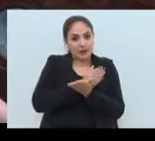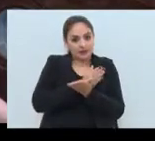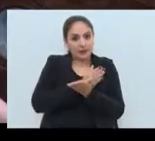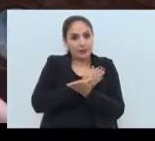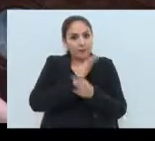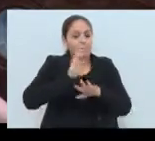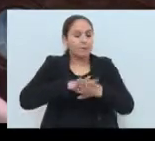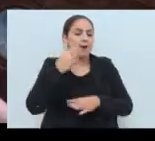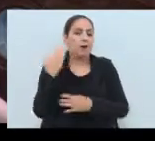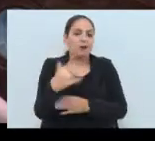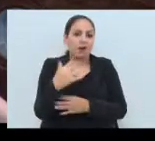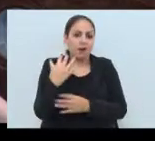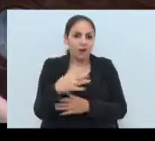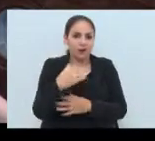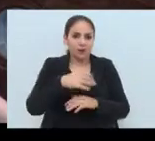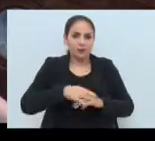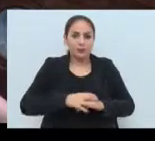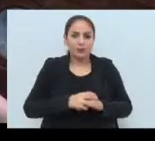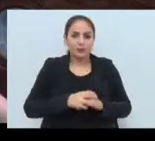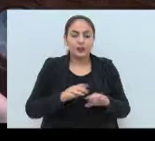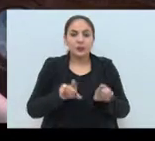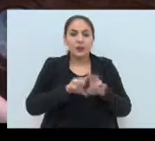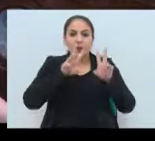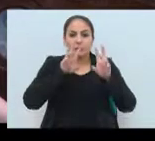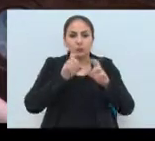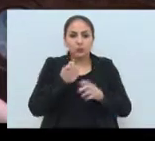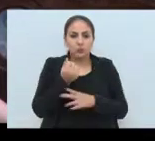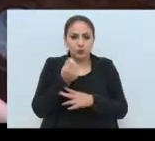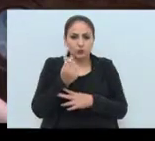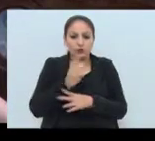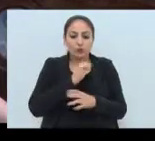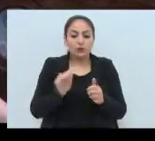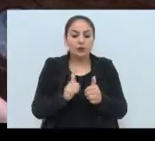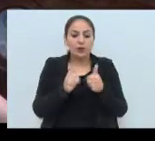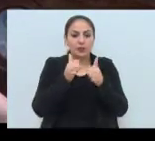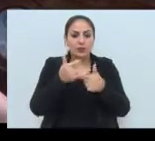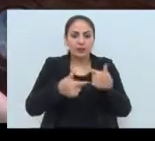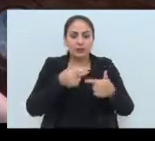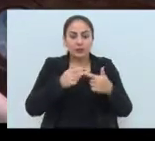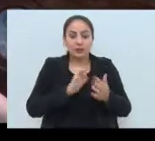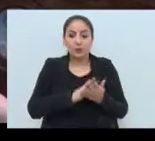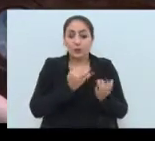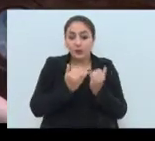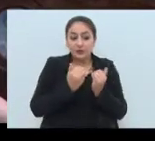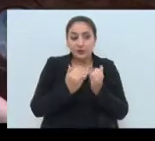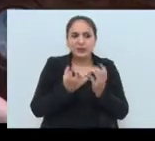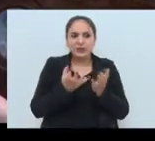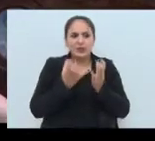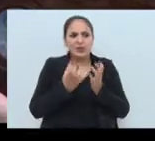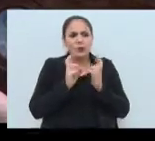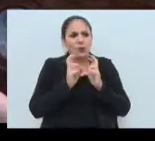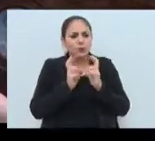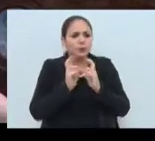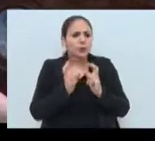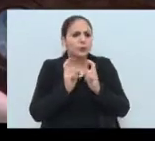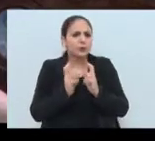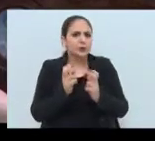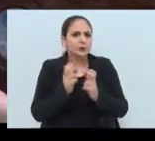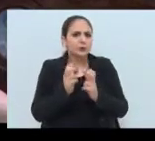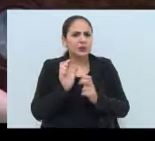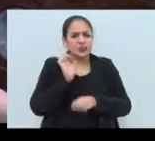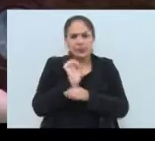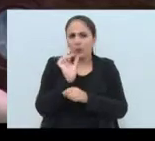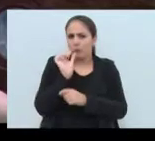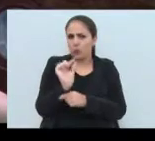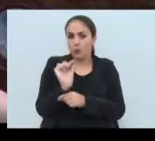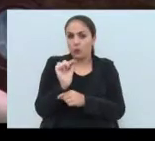tarifa. E a parte dos custos tem a ver com a qualidade de serviço. Por exemplo, se eu quero ônibus muito frequentes, ou seja, para que eu espere